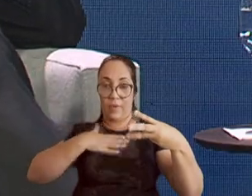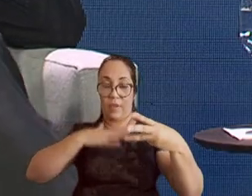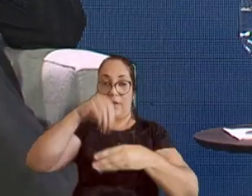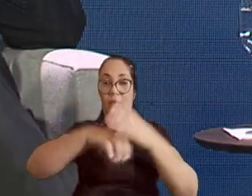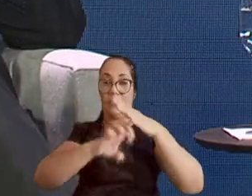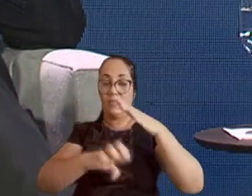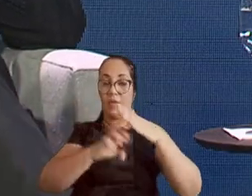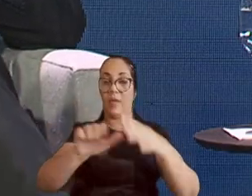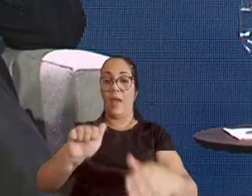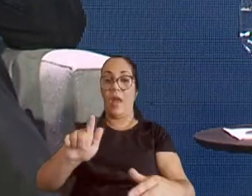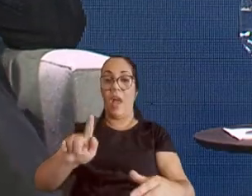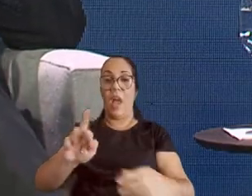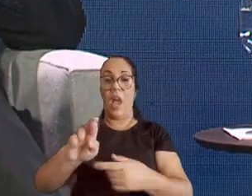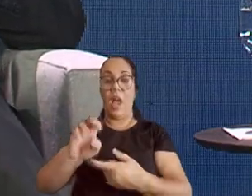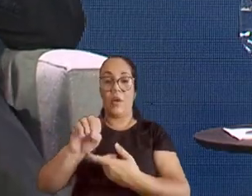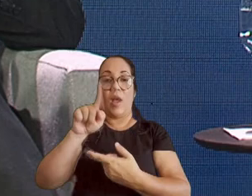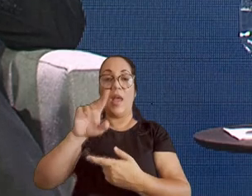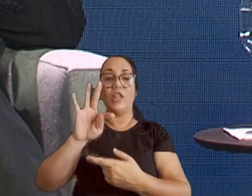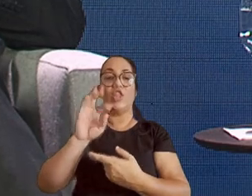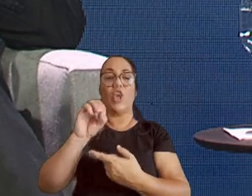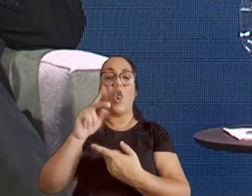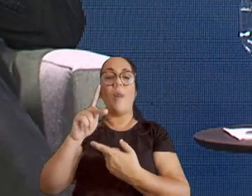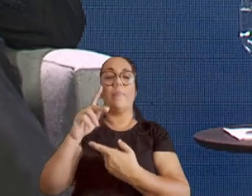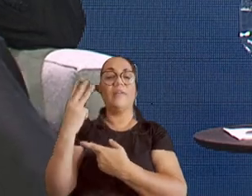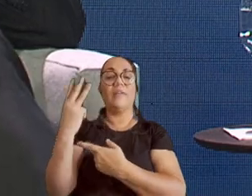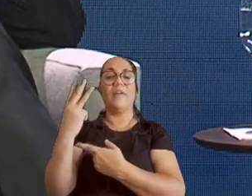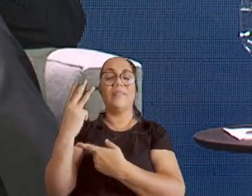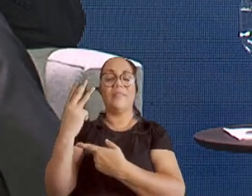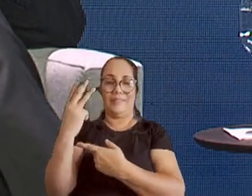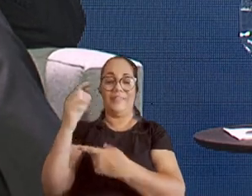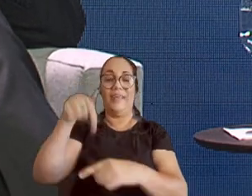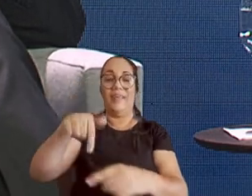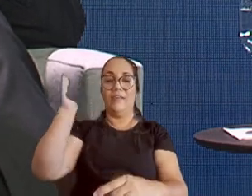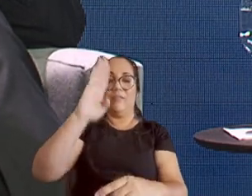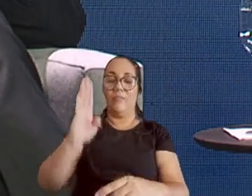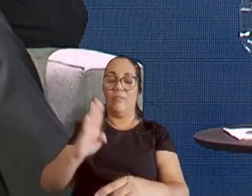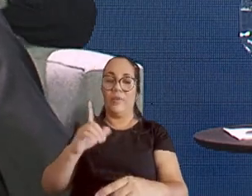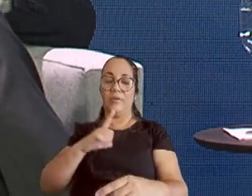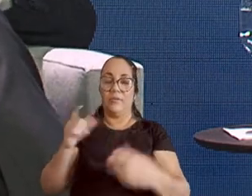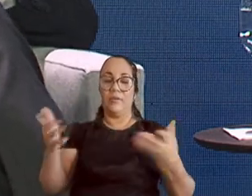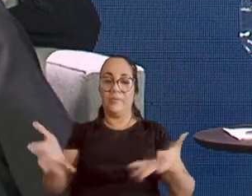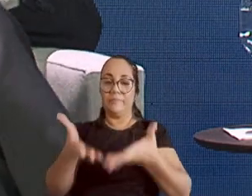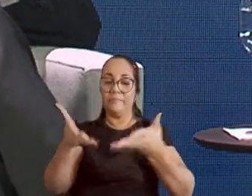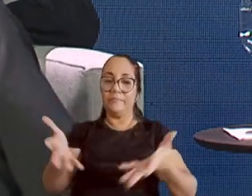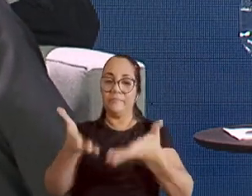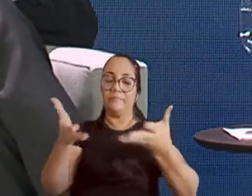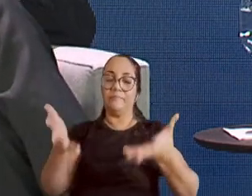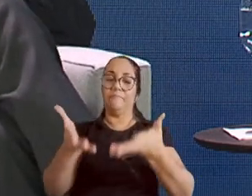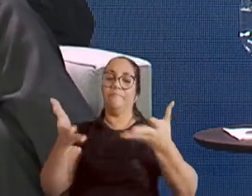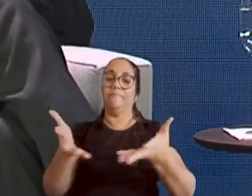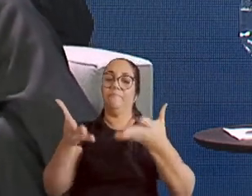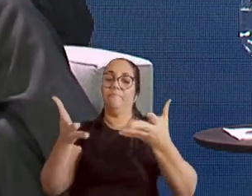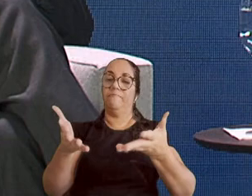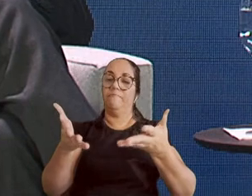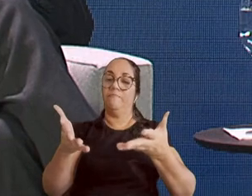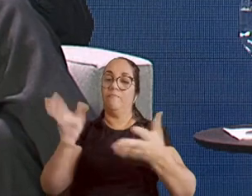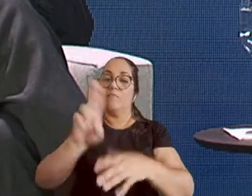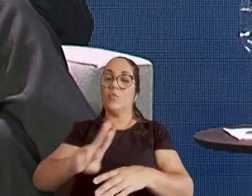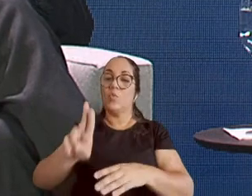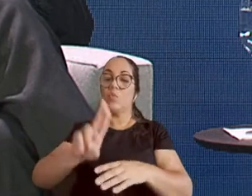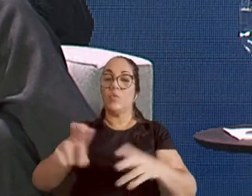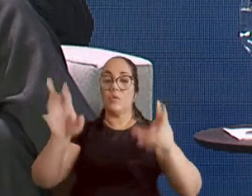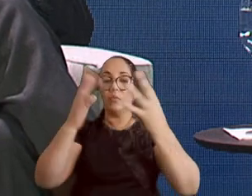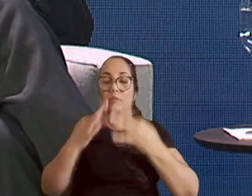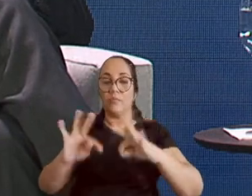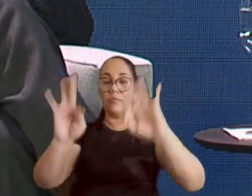o Brasil tá hoje construindo uma indústria de serviços financeiros intensivo em tecnologia pro Agro como nenhum outro lugar